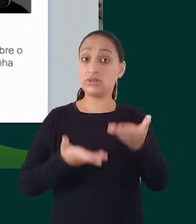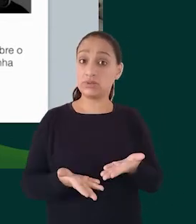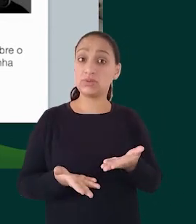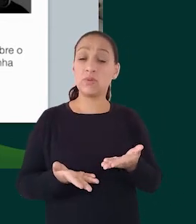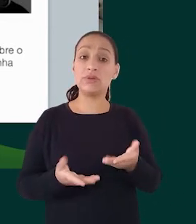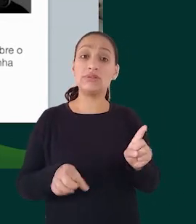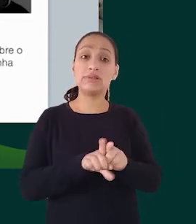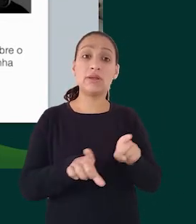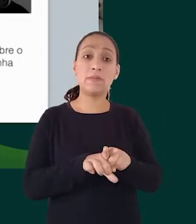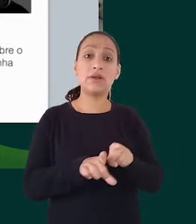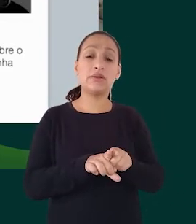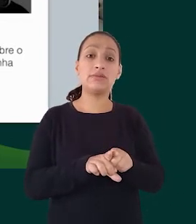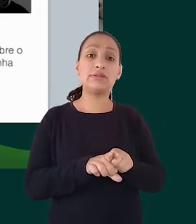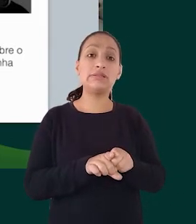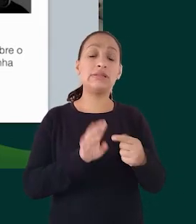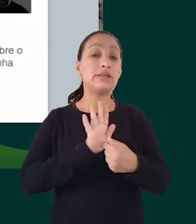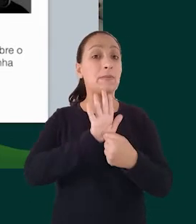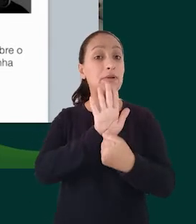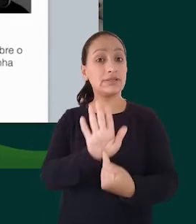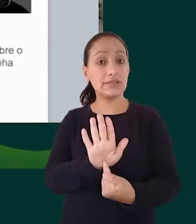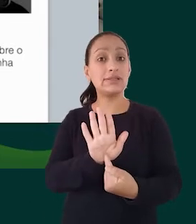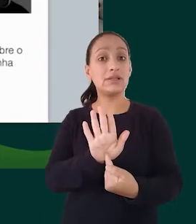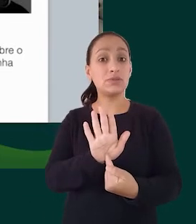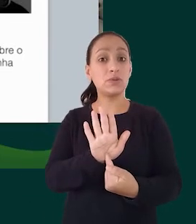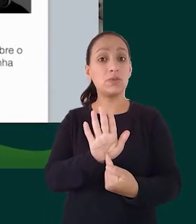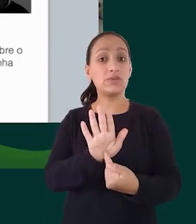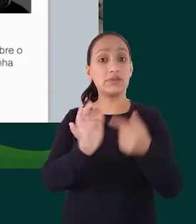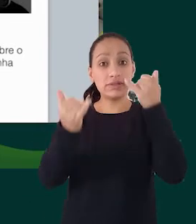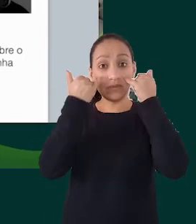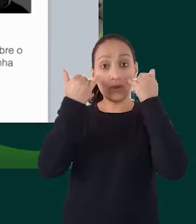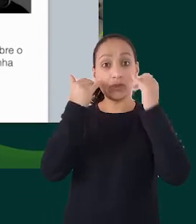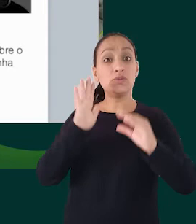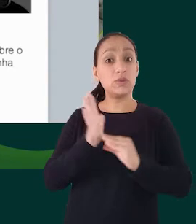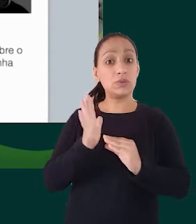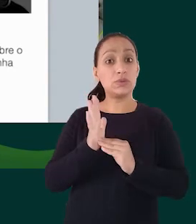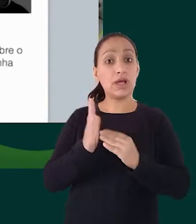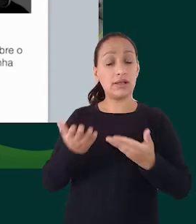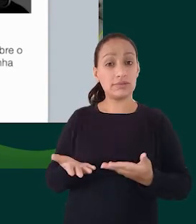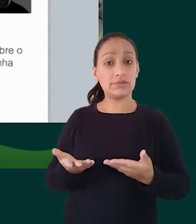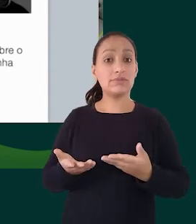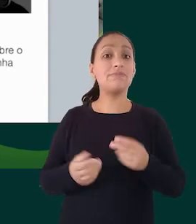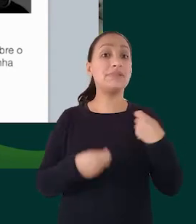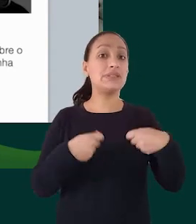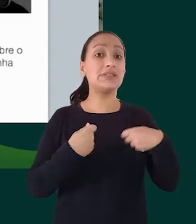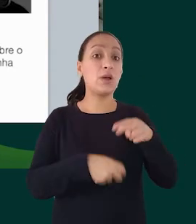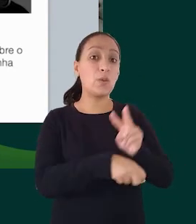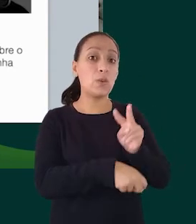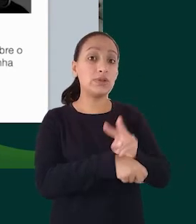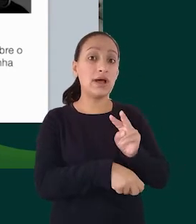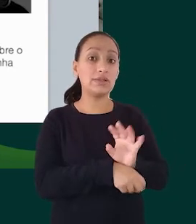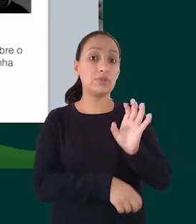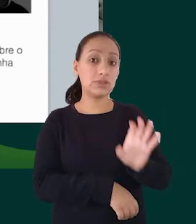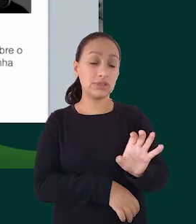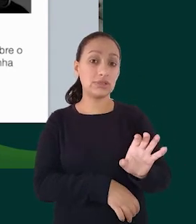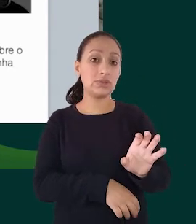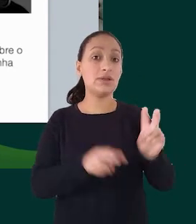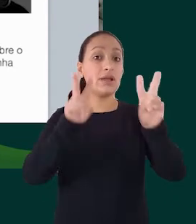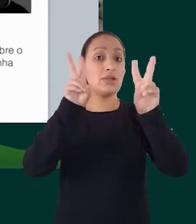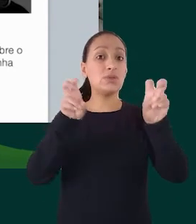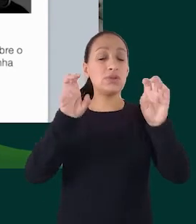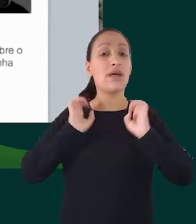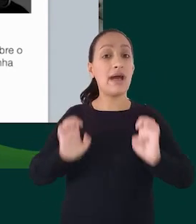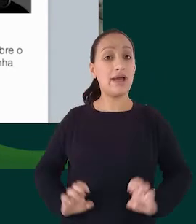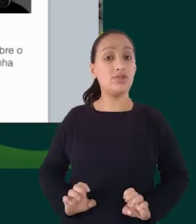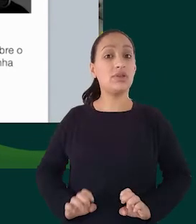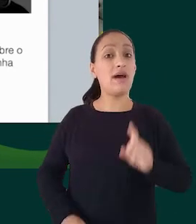né, essas apresentações dos dados. Então, a gente tem que tomar bastante cuidado com isso. Tá? Questões éticas são muito